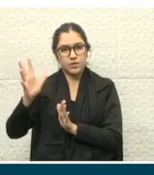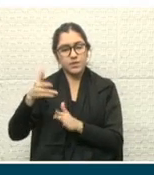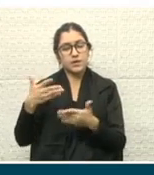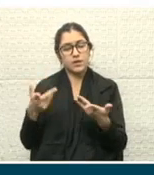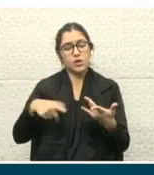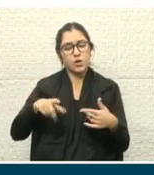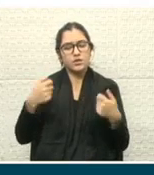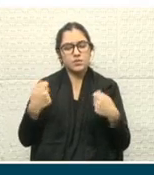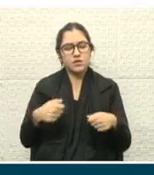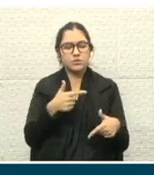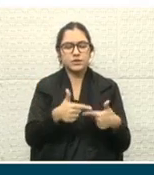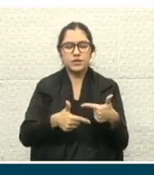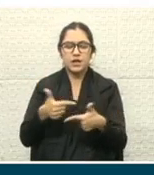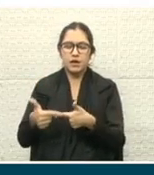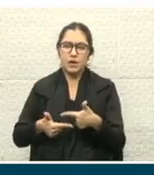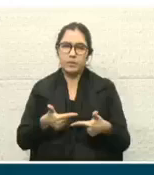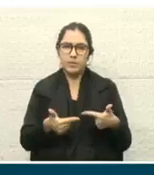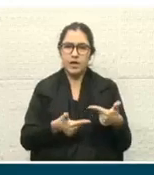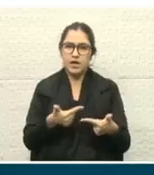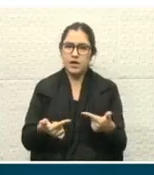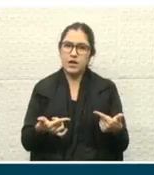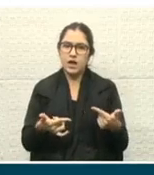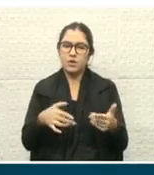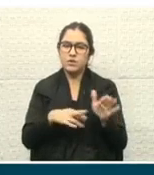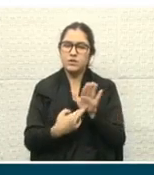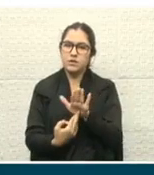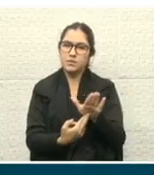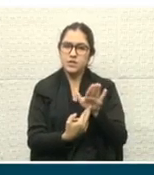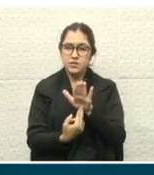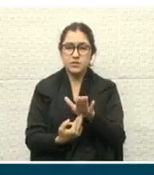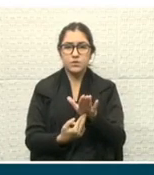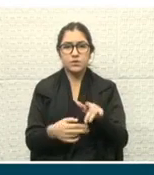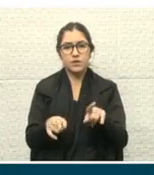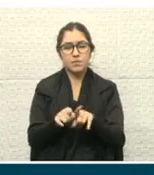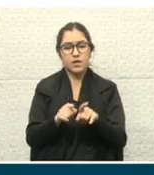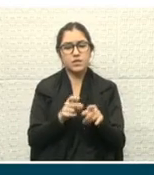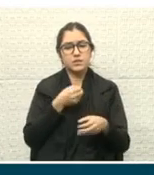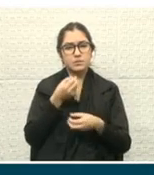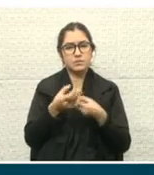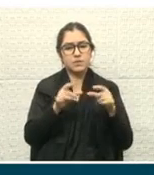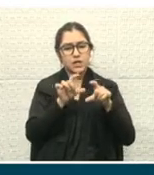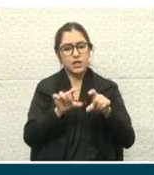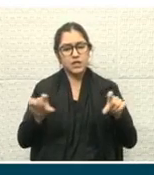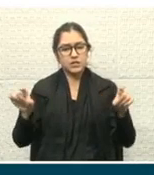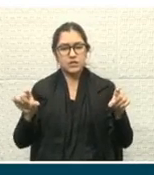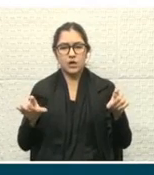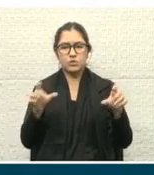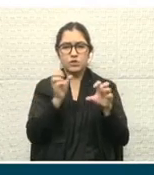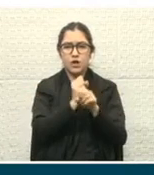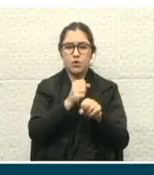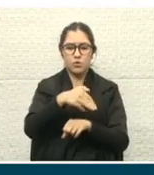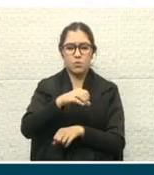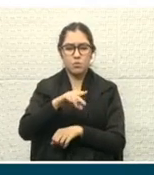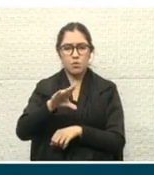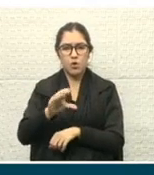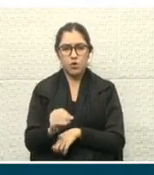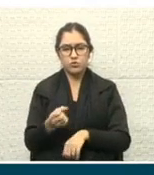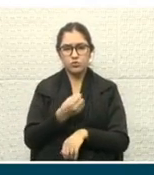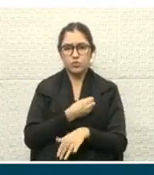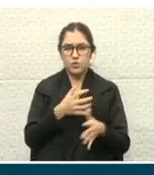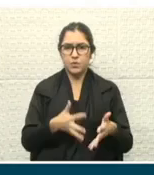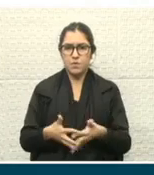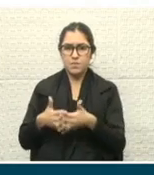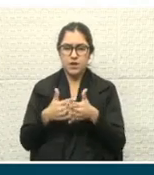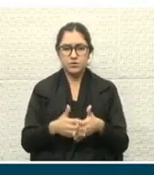nós precisamos trabalhar com essa representação e com essa expressão para o cálculo do módulo do número